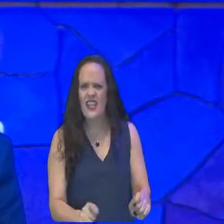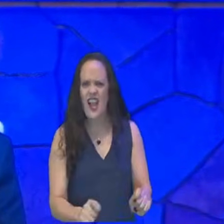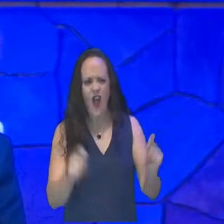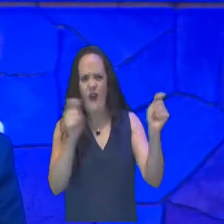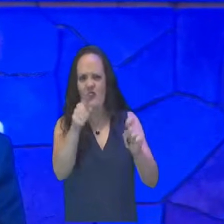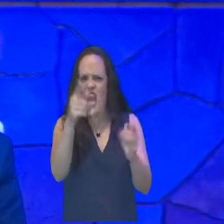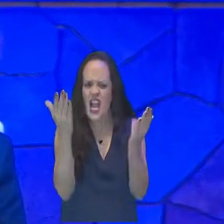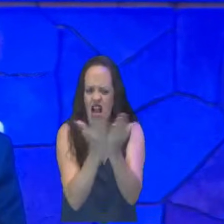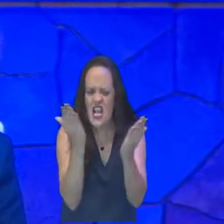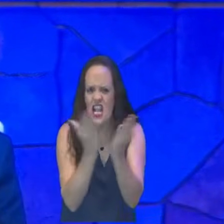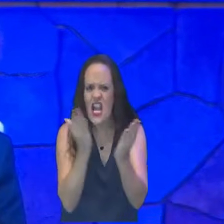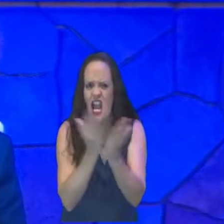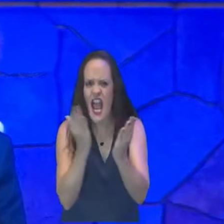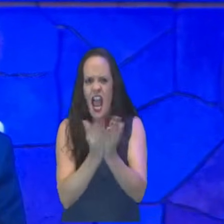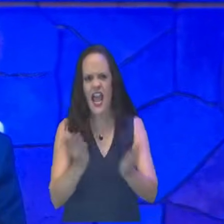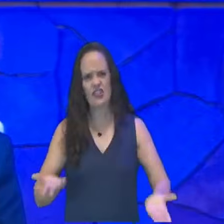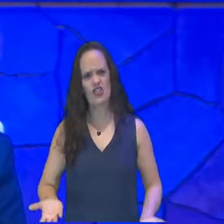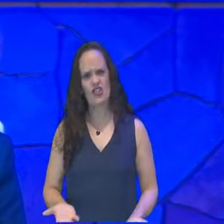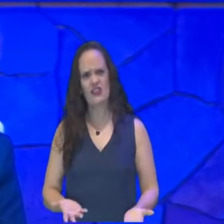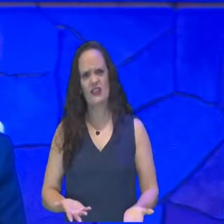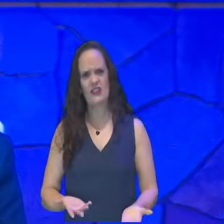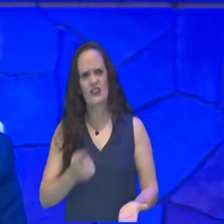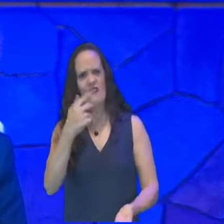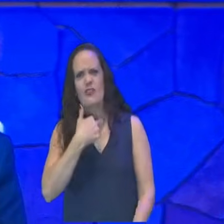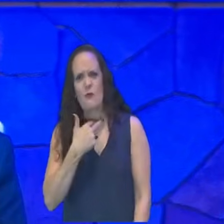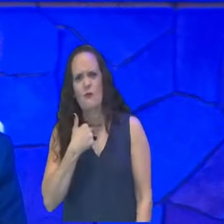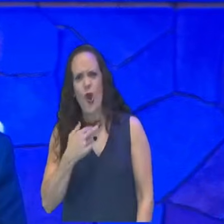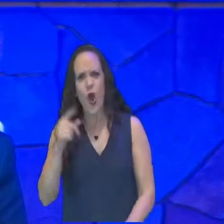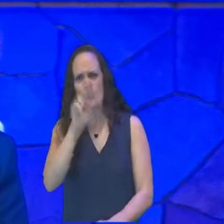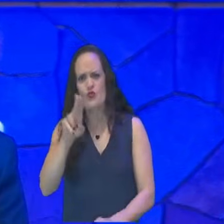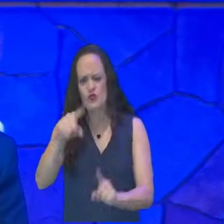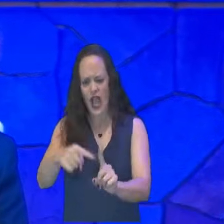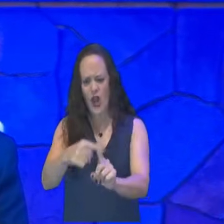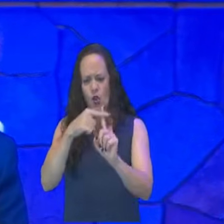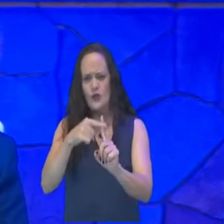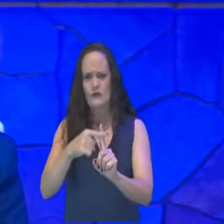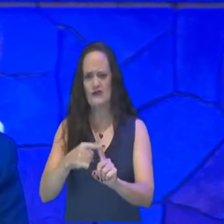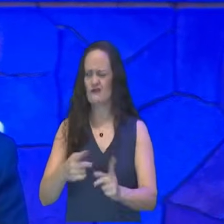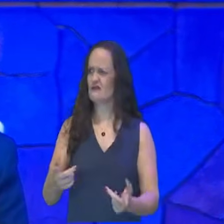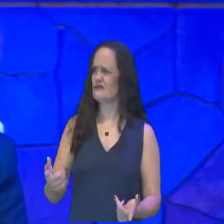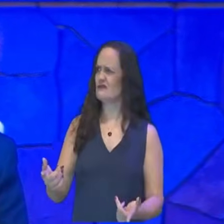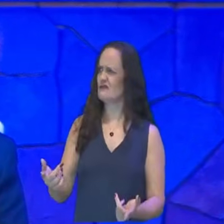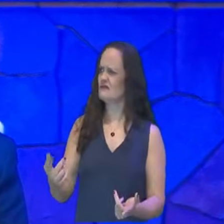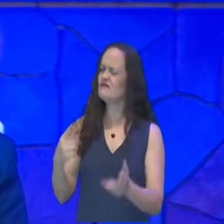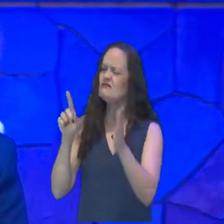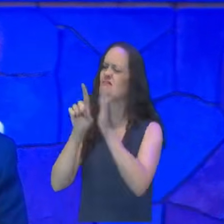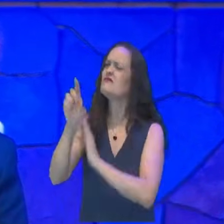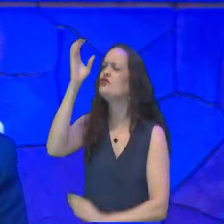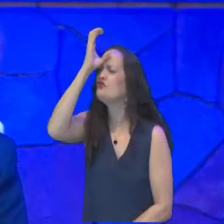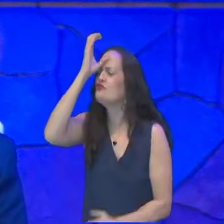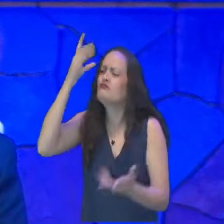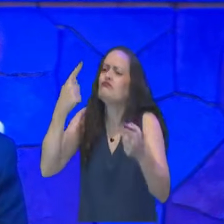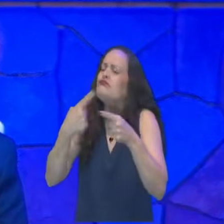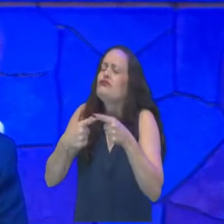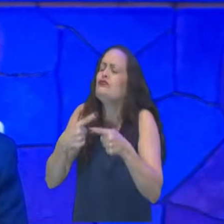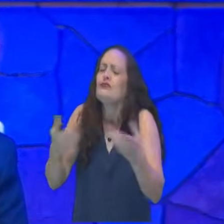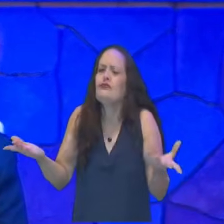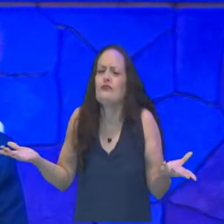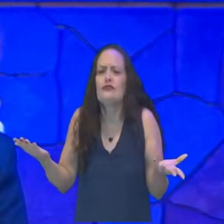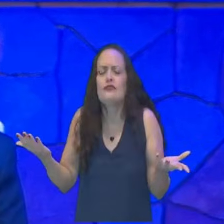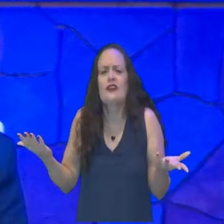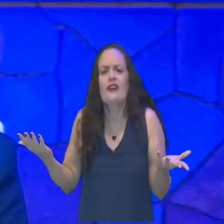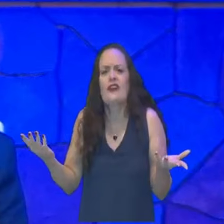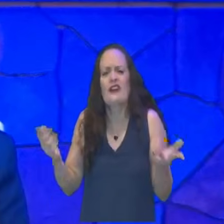Você é crente, você é evangélico, você não pode usar isso. E eu comecei a argumentar com meu tio, mas por quê?